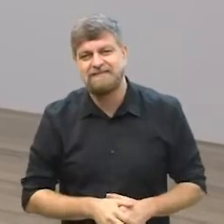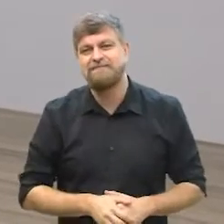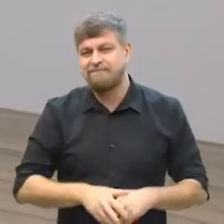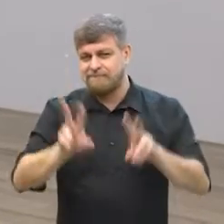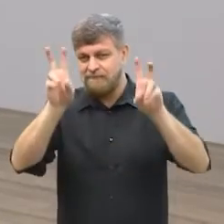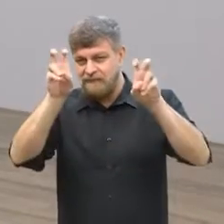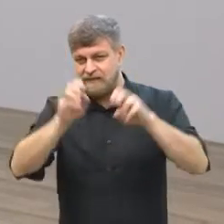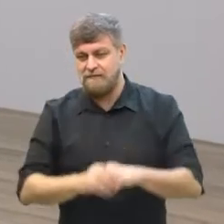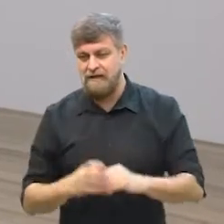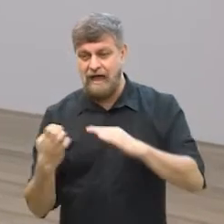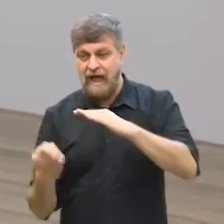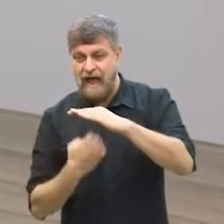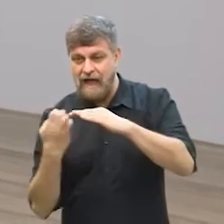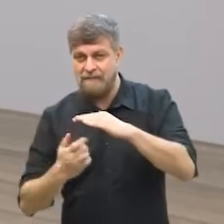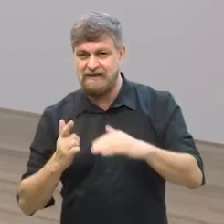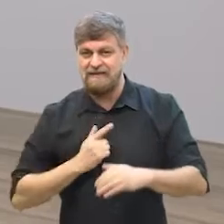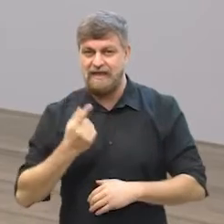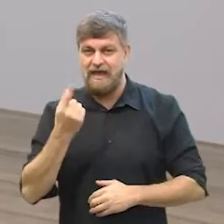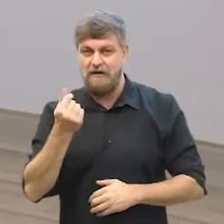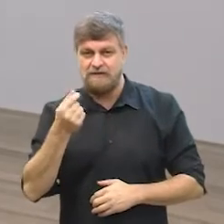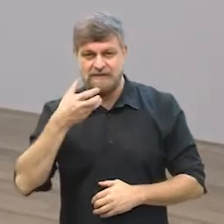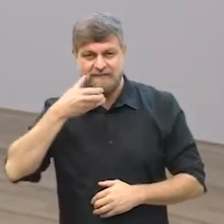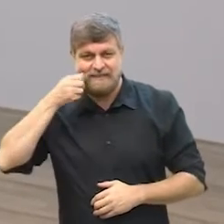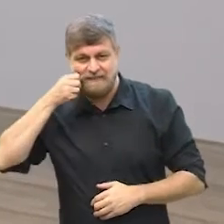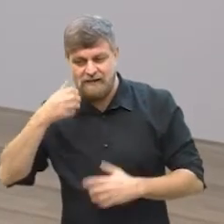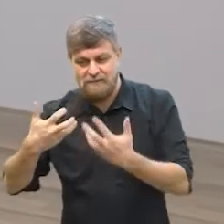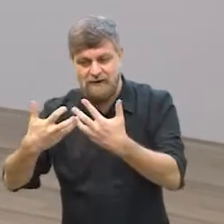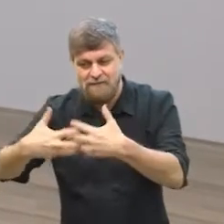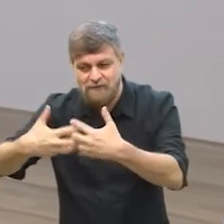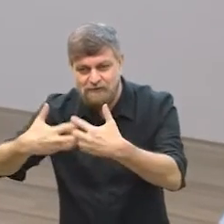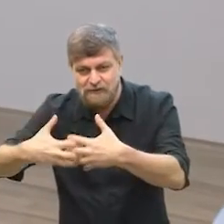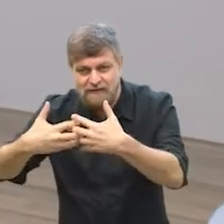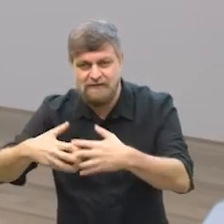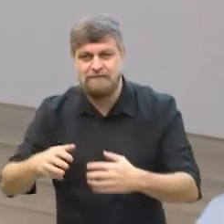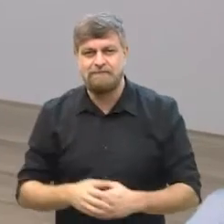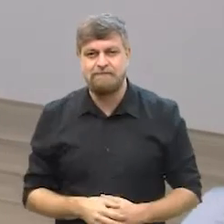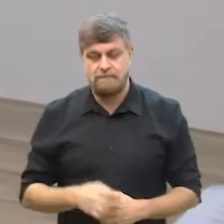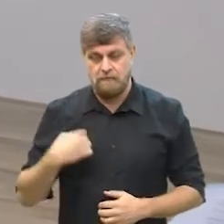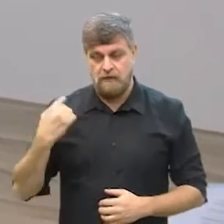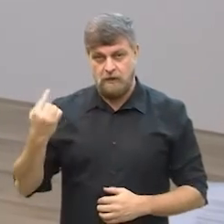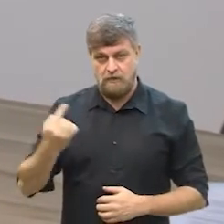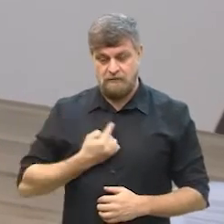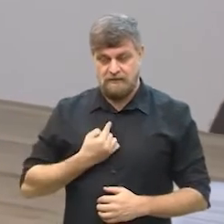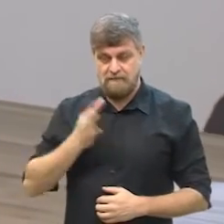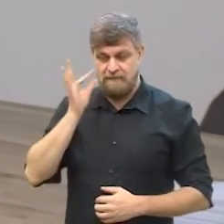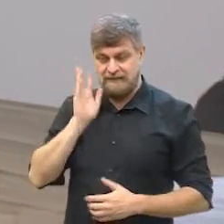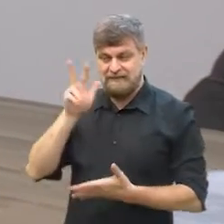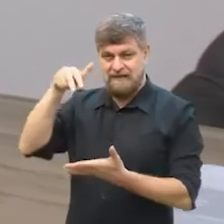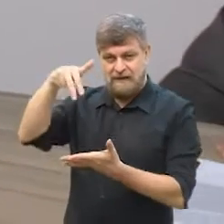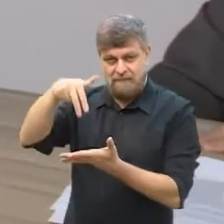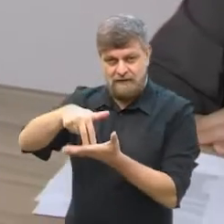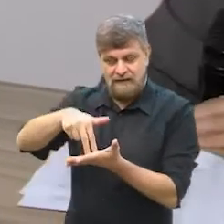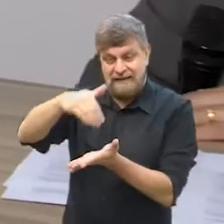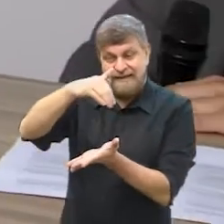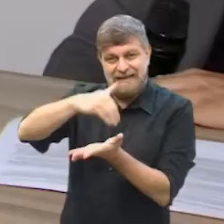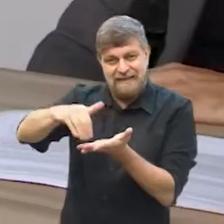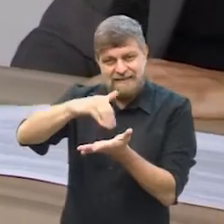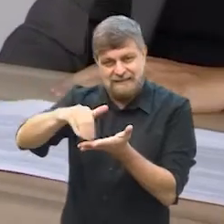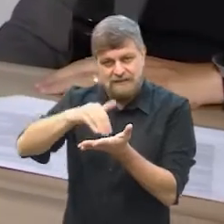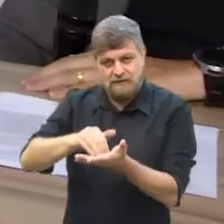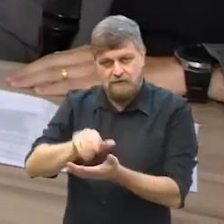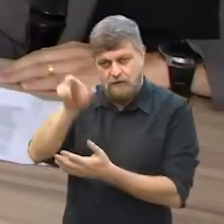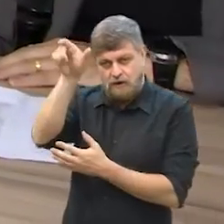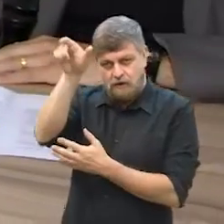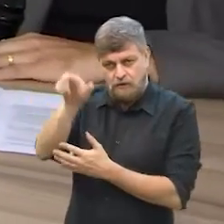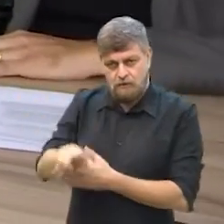passadas com relação à saúde financeira da sua empresa. Para isso, a gente veio até o escritório do consultor financeiro,